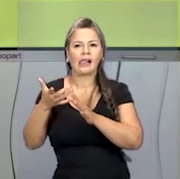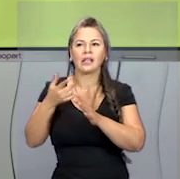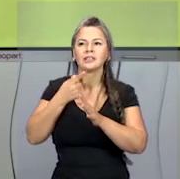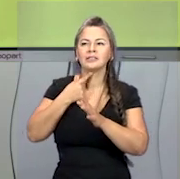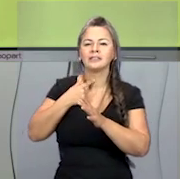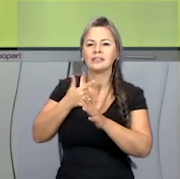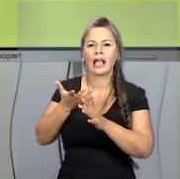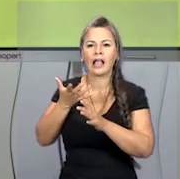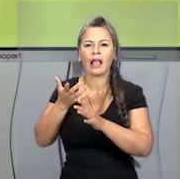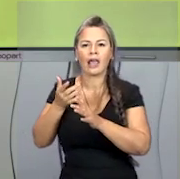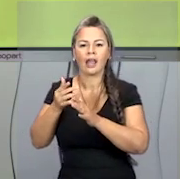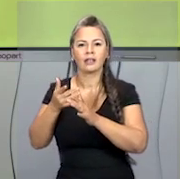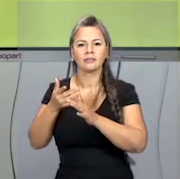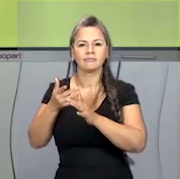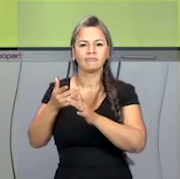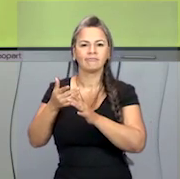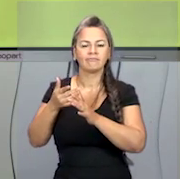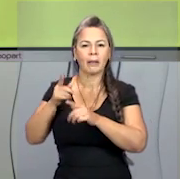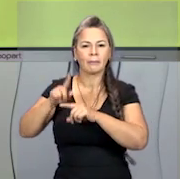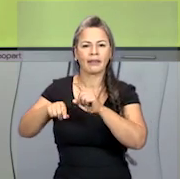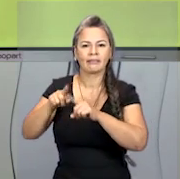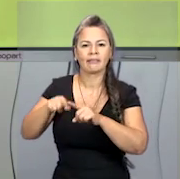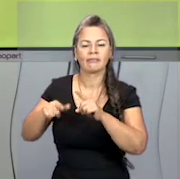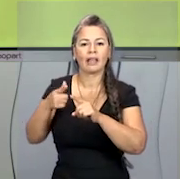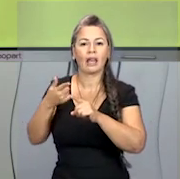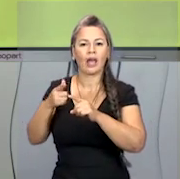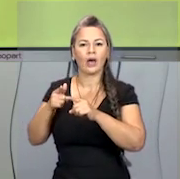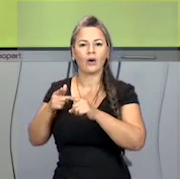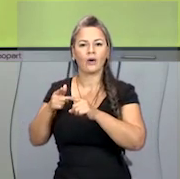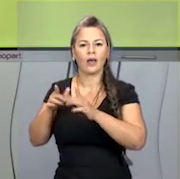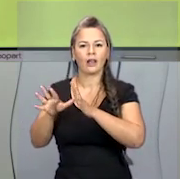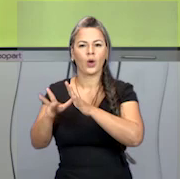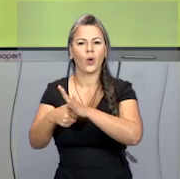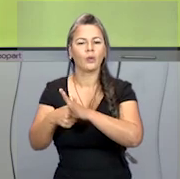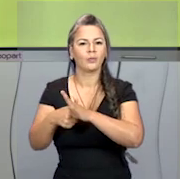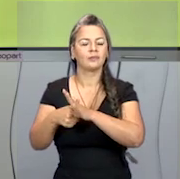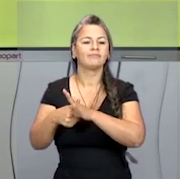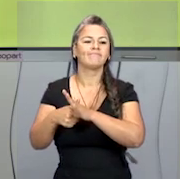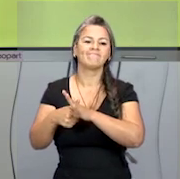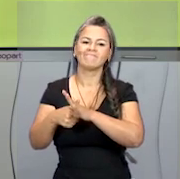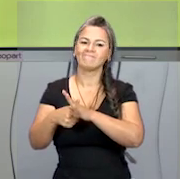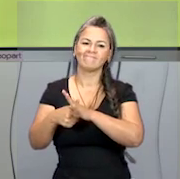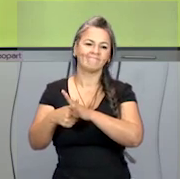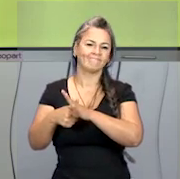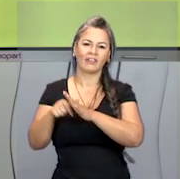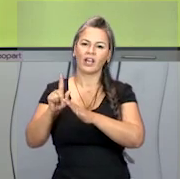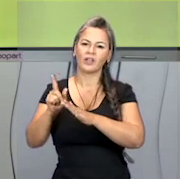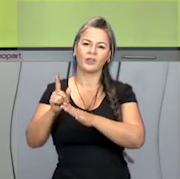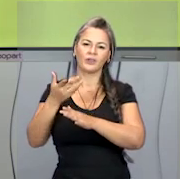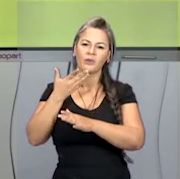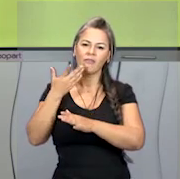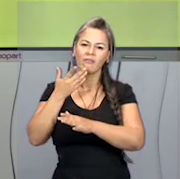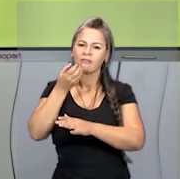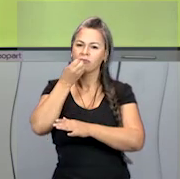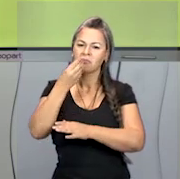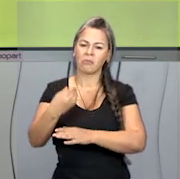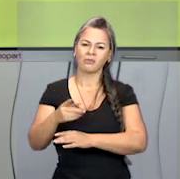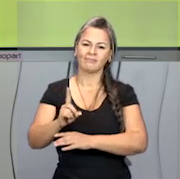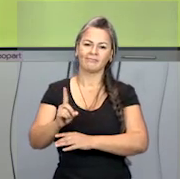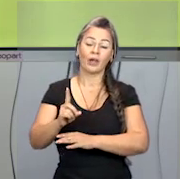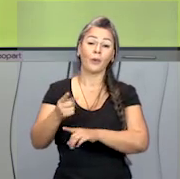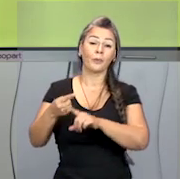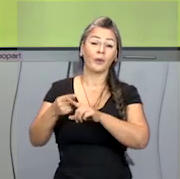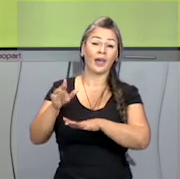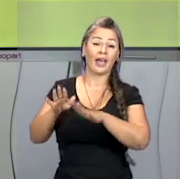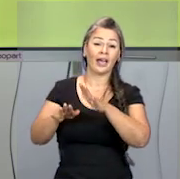pelo caminho mais fácil. Elas foram privadas do acesso de determinados serviços e, por isso,